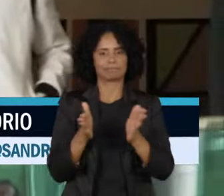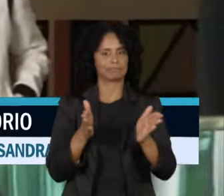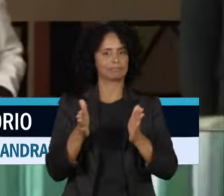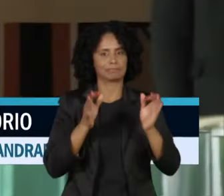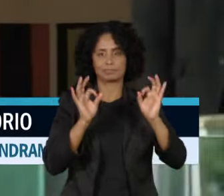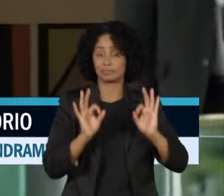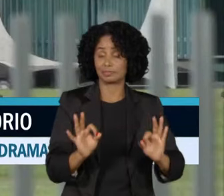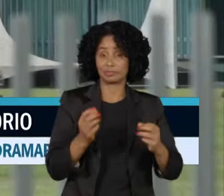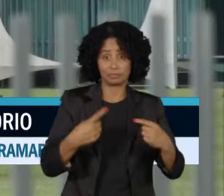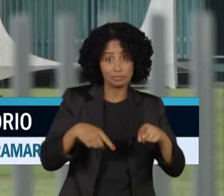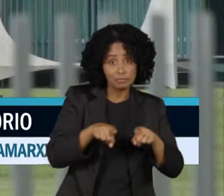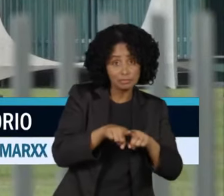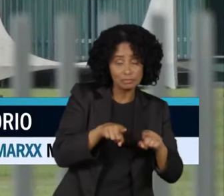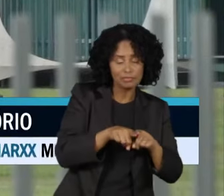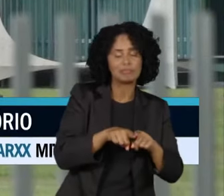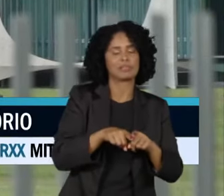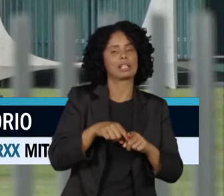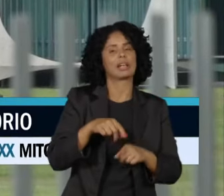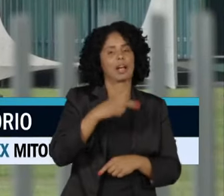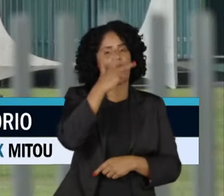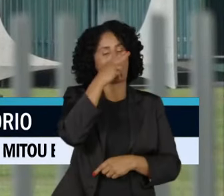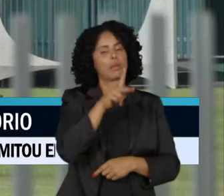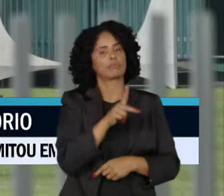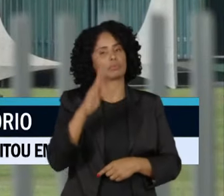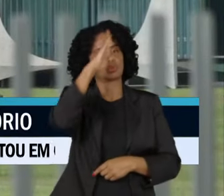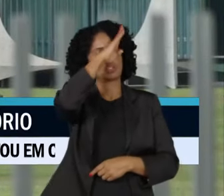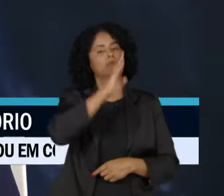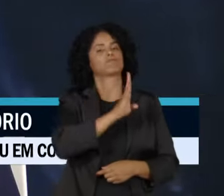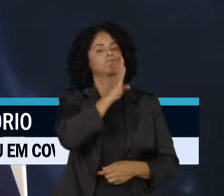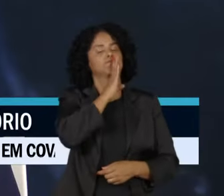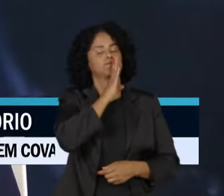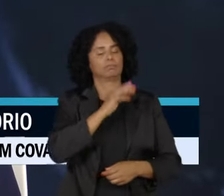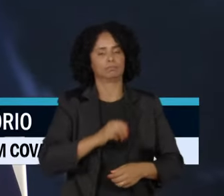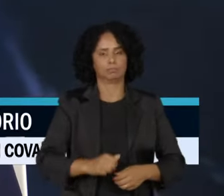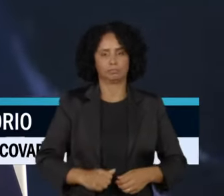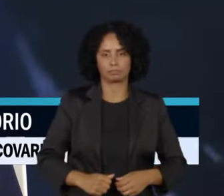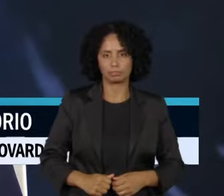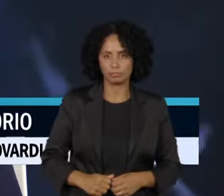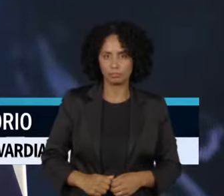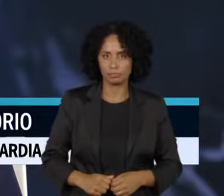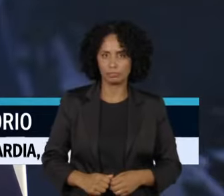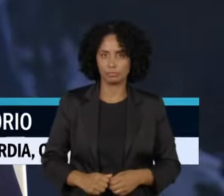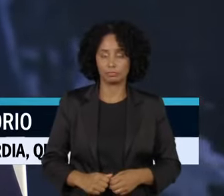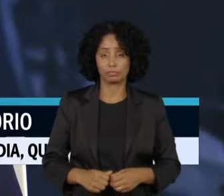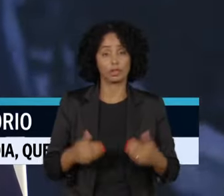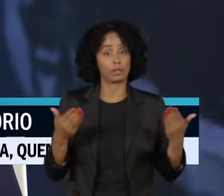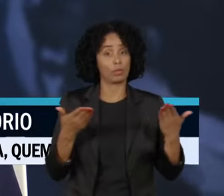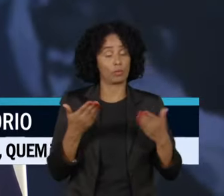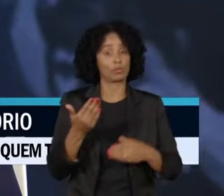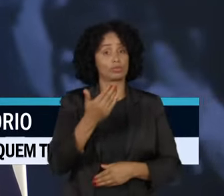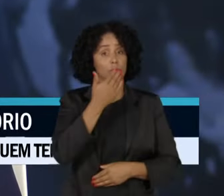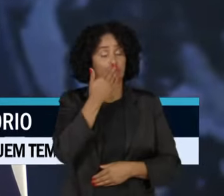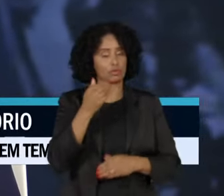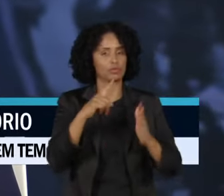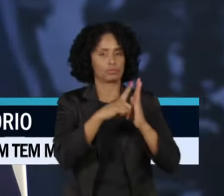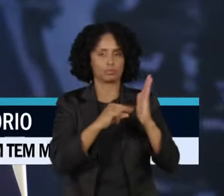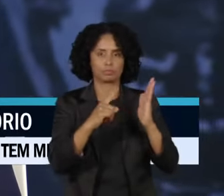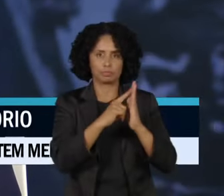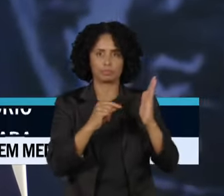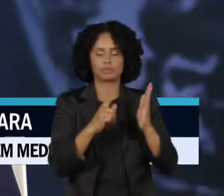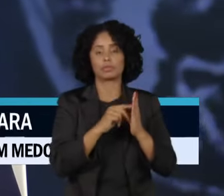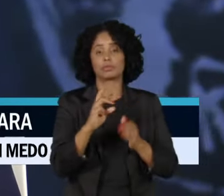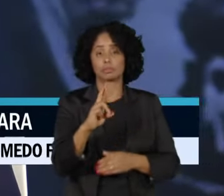agentes consideraram que o presidente optou por ficar em silêncio. Hoje pedimos uma nota ao Palácio do Planalto, mas até